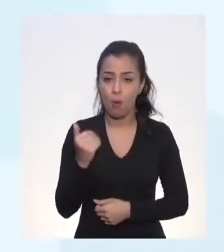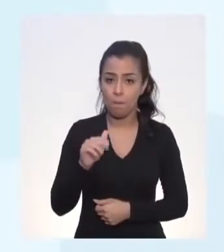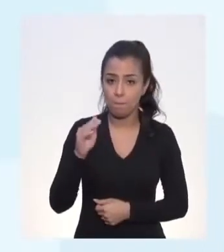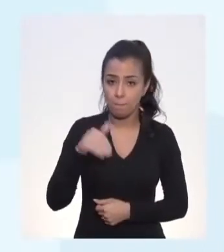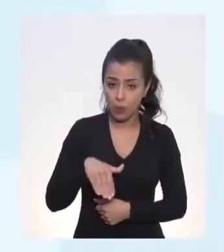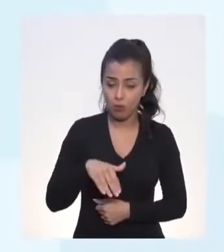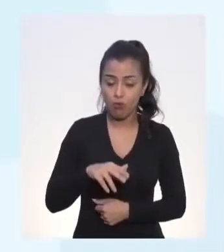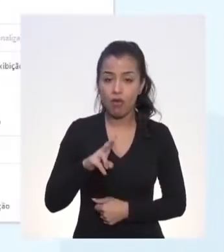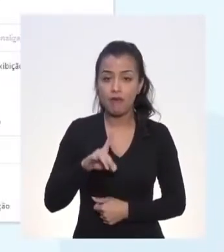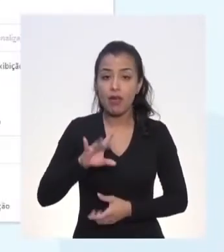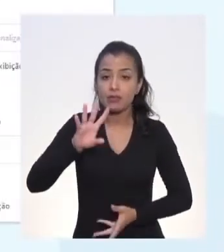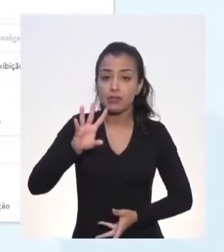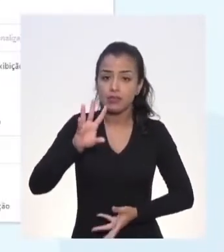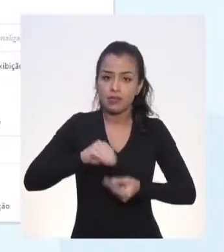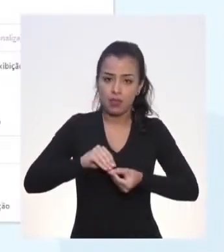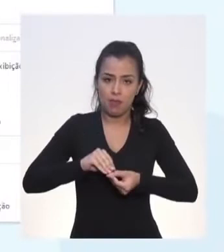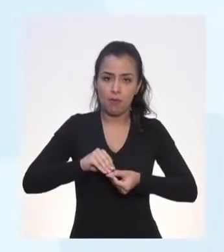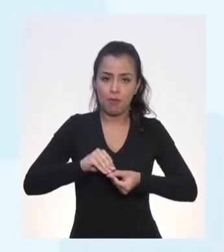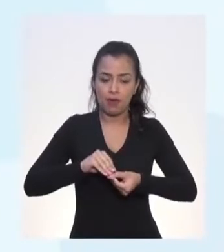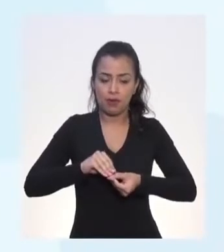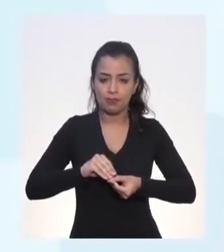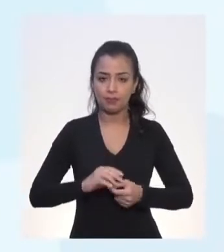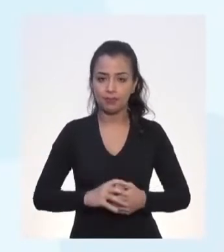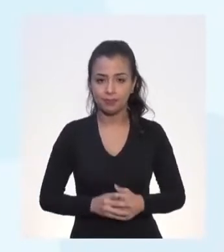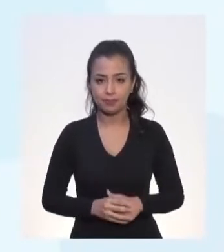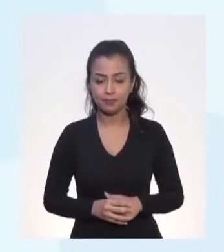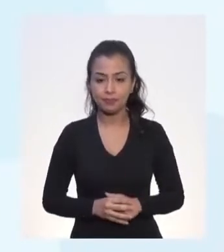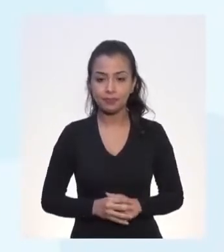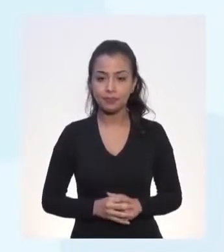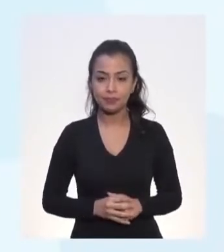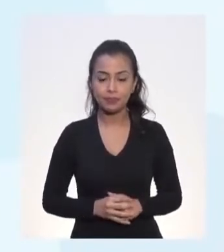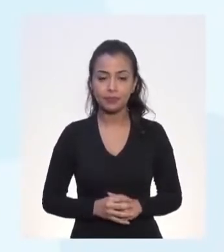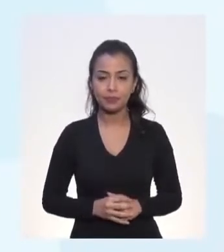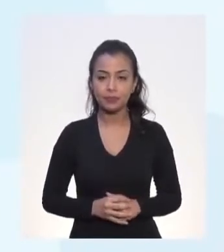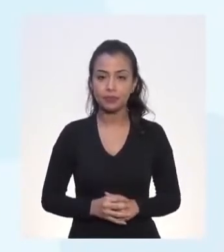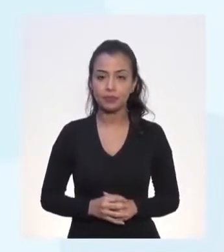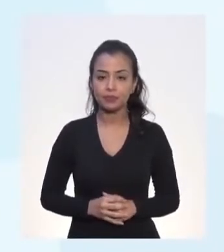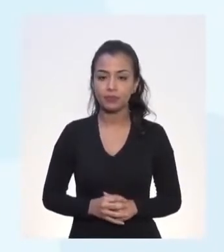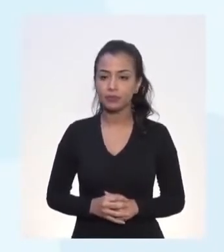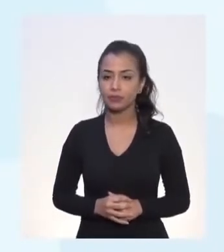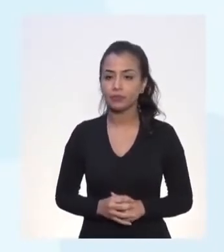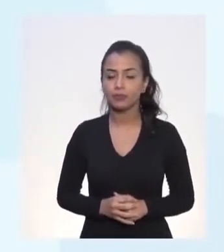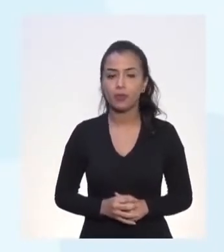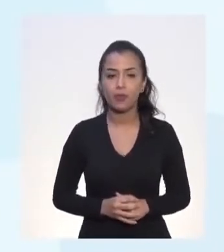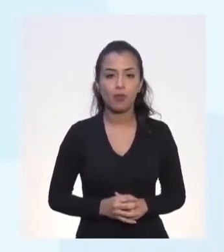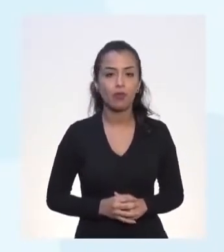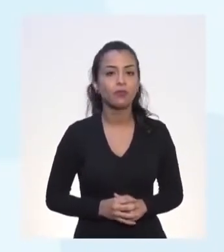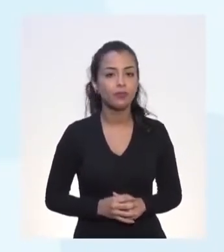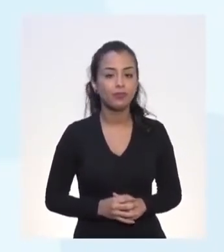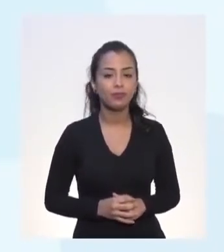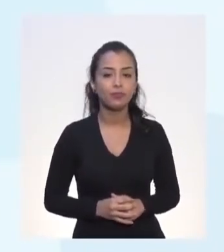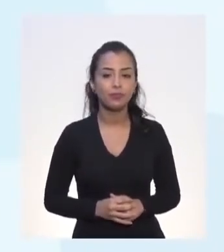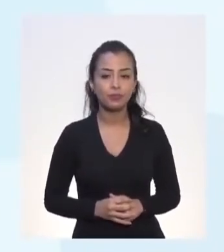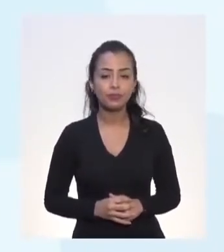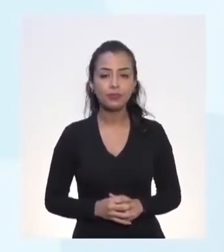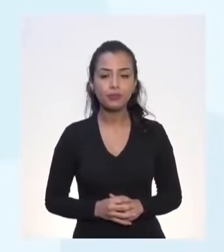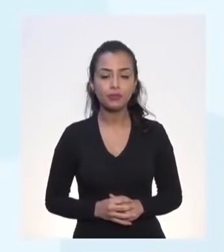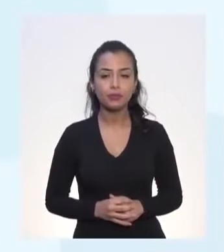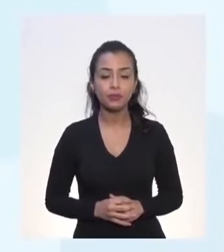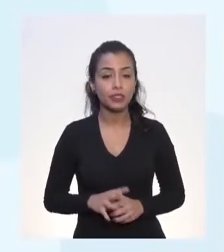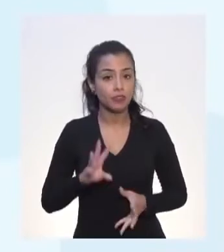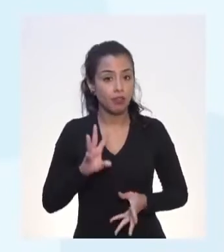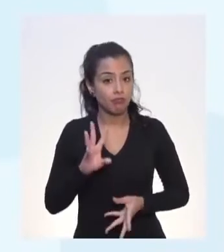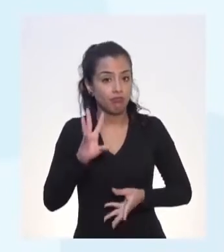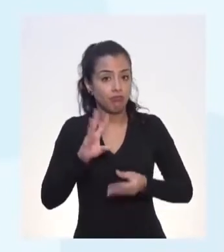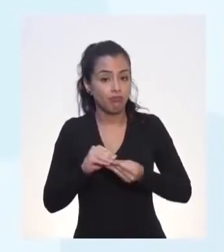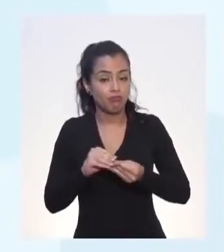por 20... Opa, tá pegando aqui, ó. E vamos simplificar por 25 também, tá ok? Então,